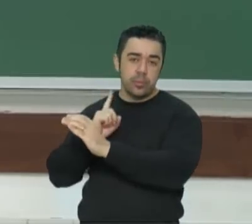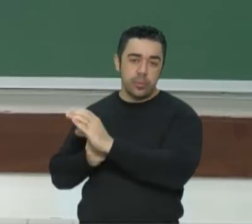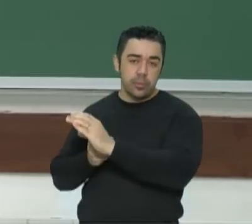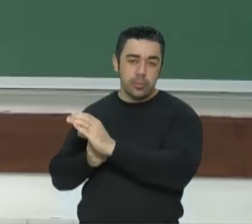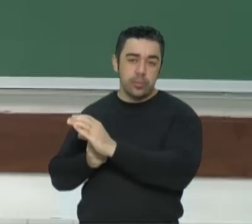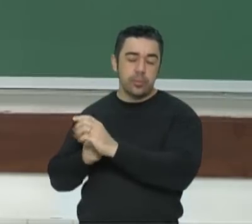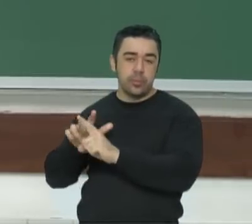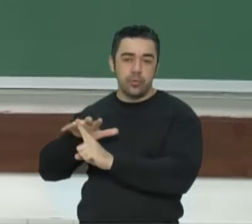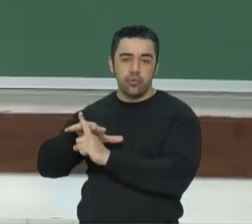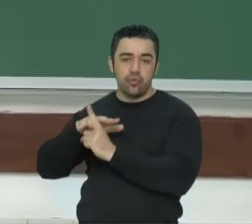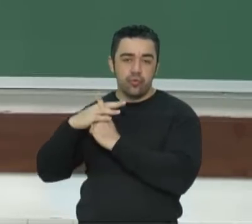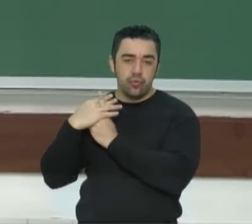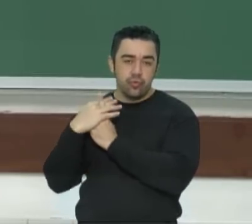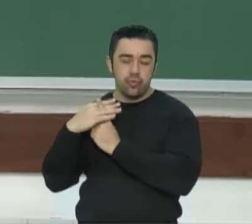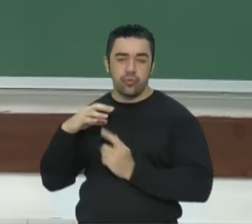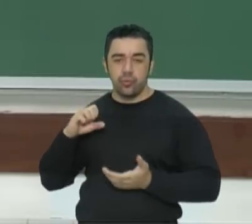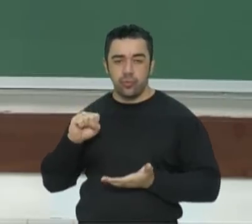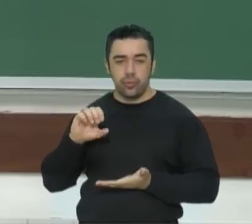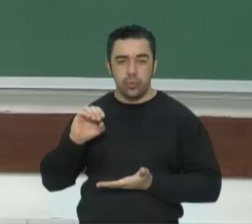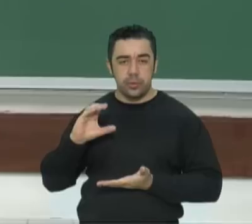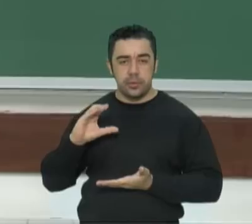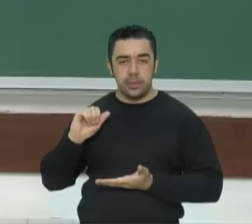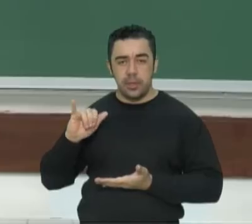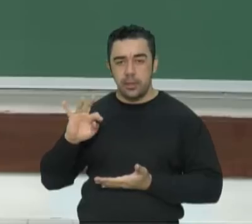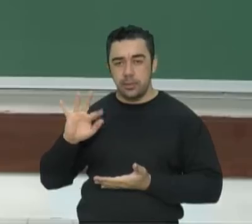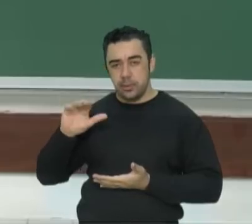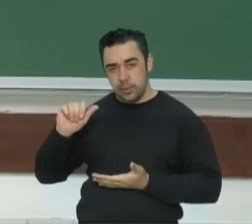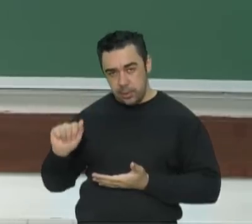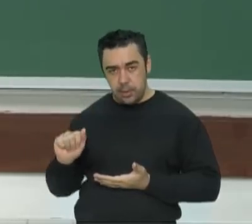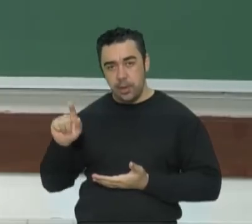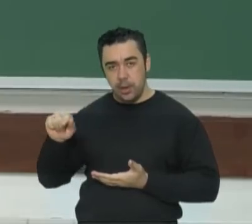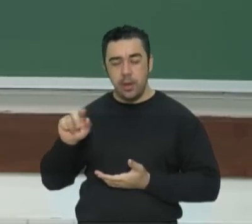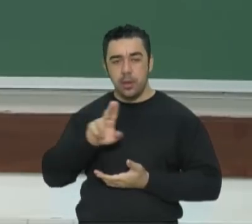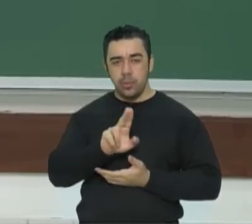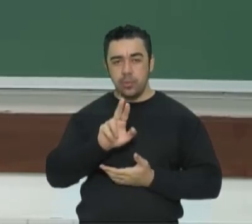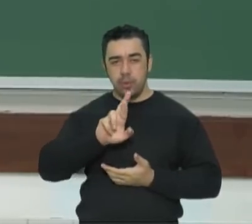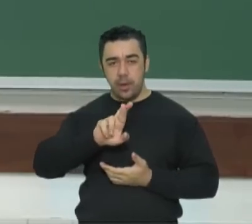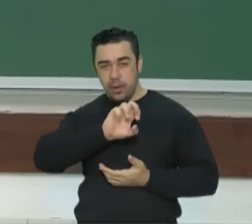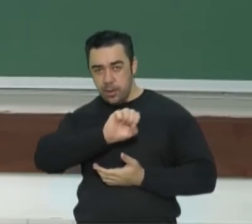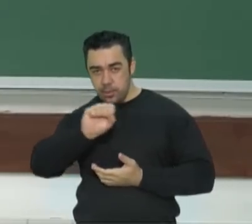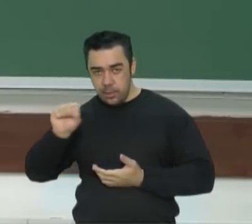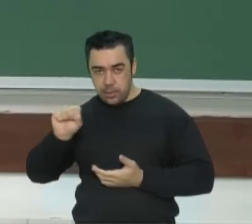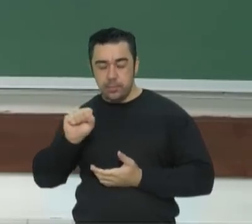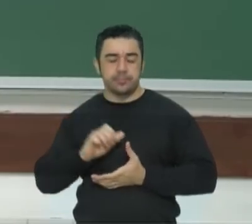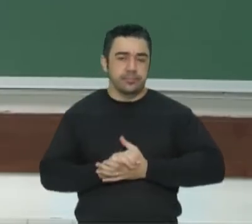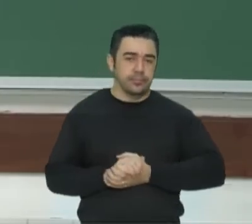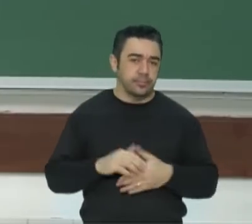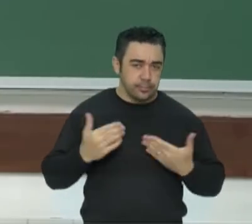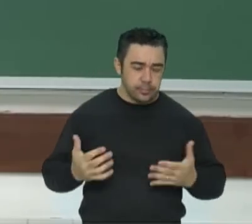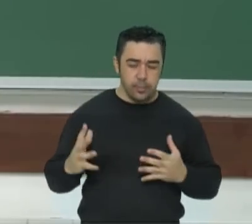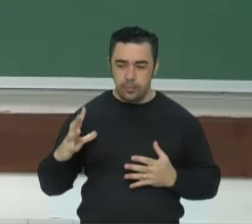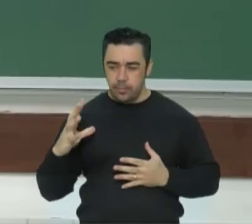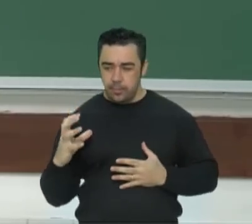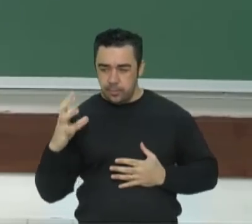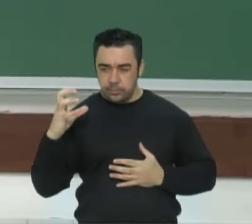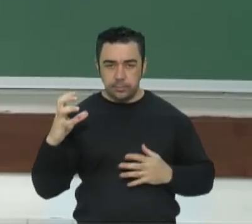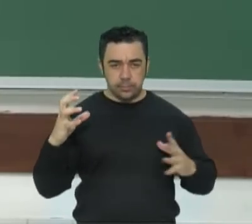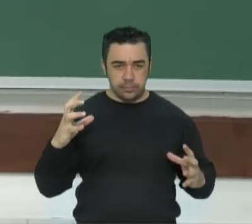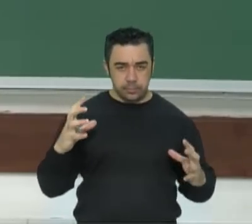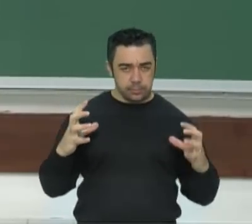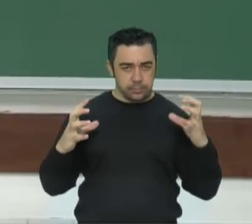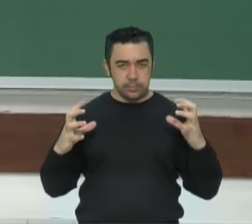bloco socialista, liderado pela União Soviética. Então, Guerra Fria, Estados Unidos,